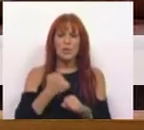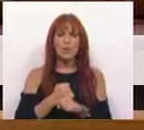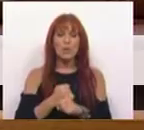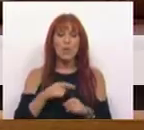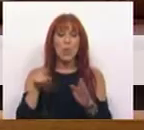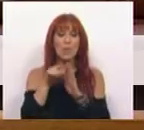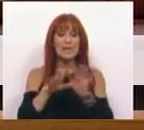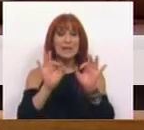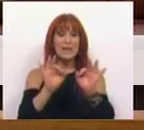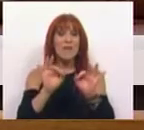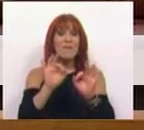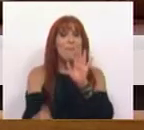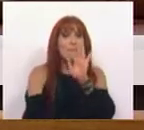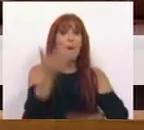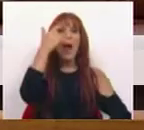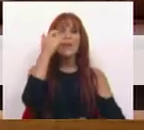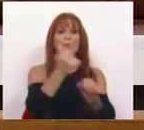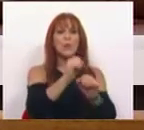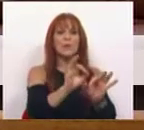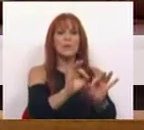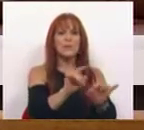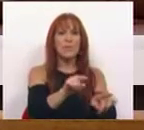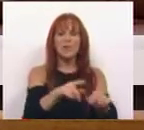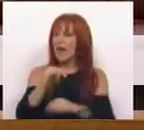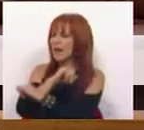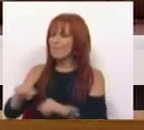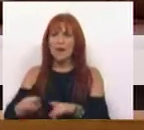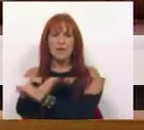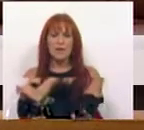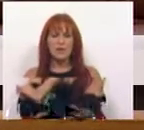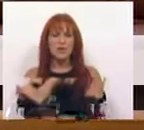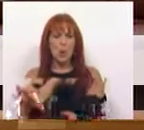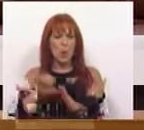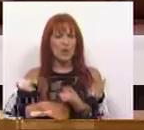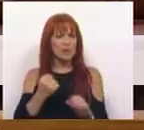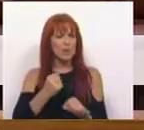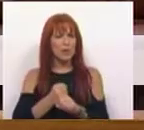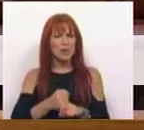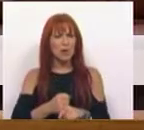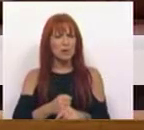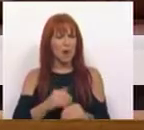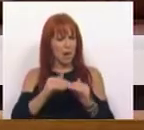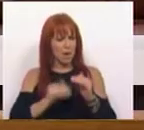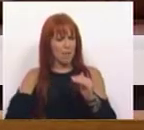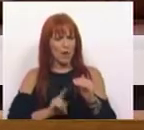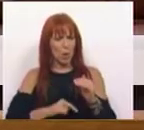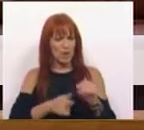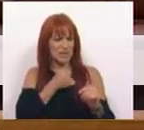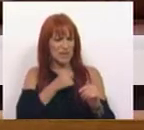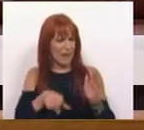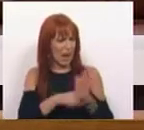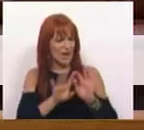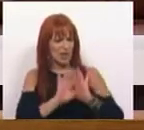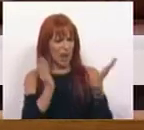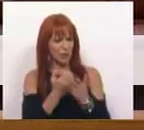o princípio do tratamento mais favorável ao trabalhador, que impede a aplicação de condições de trabalho inferiores às determinadas na